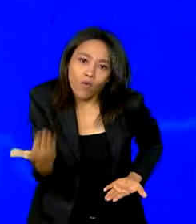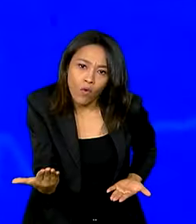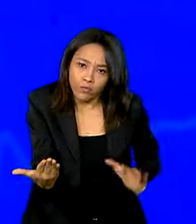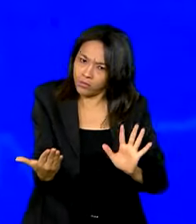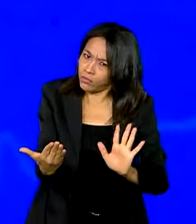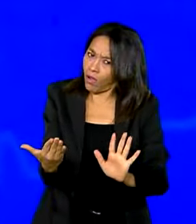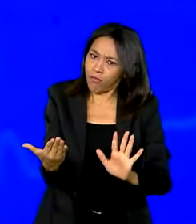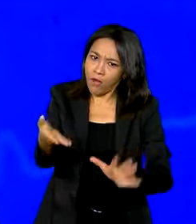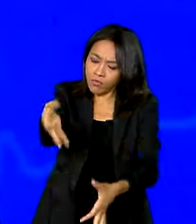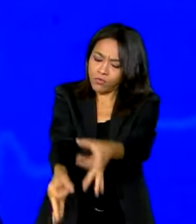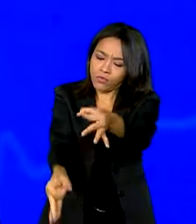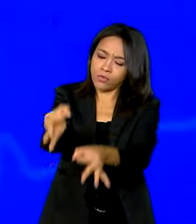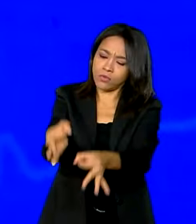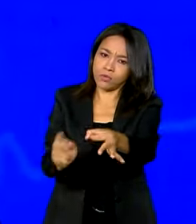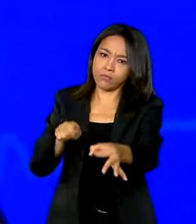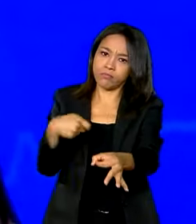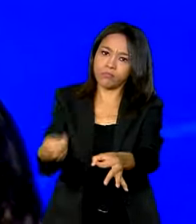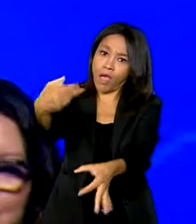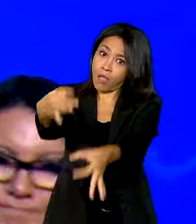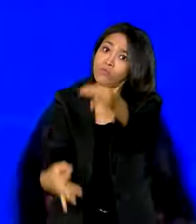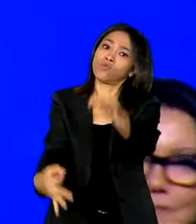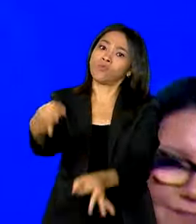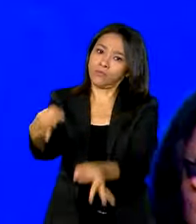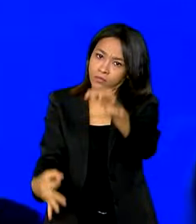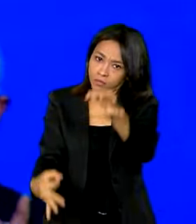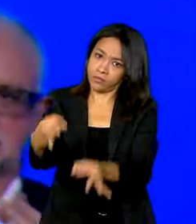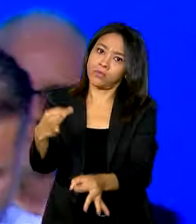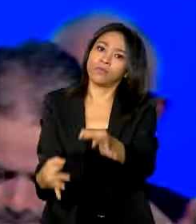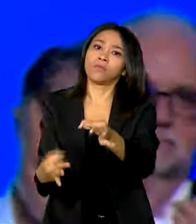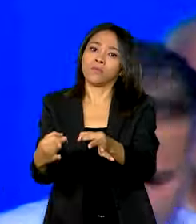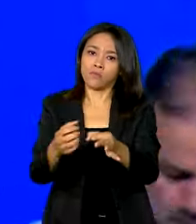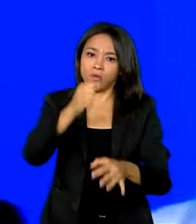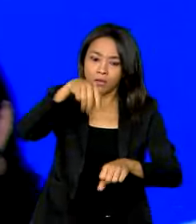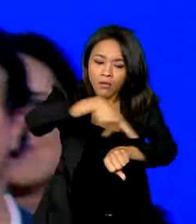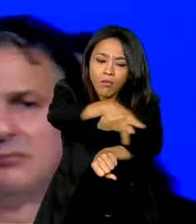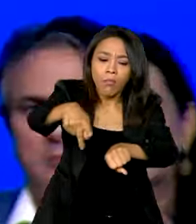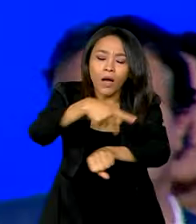justiça. A gente está tentando fazer com que o país seja mais igual.